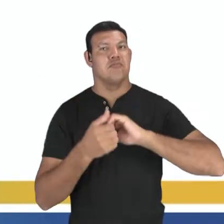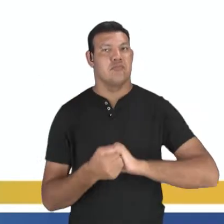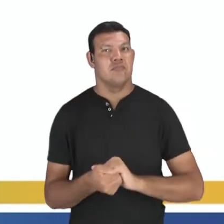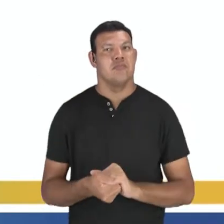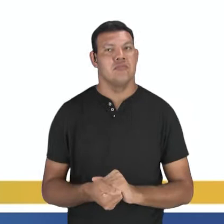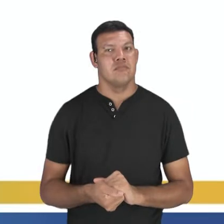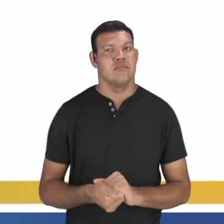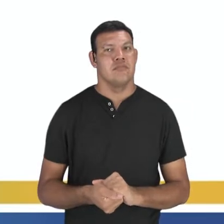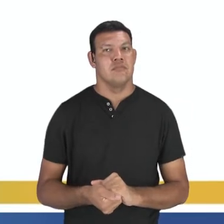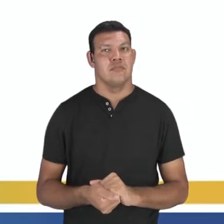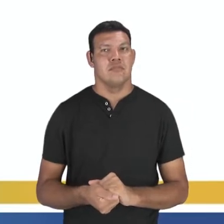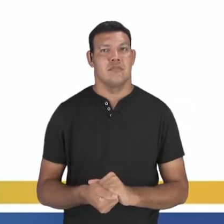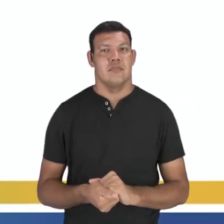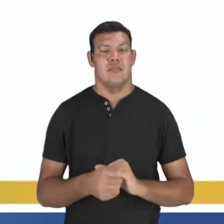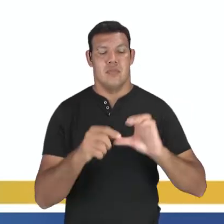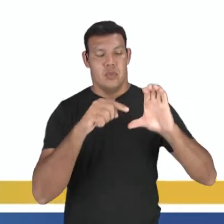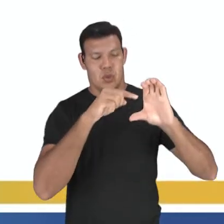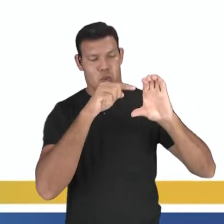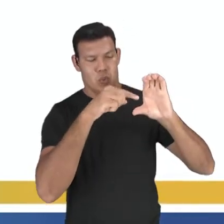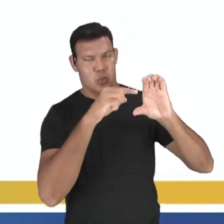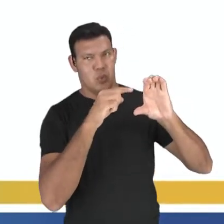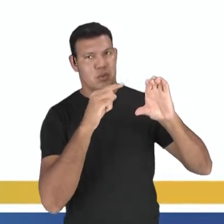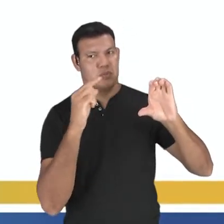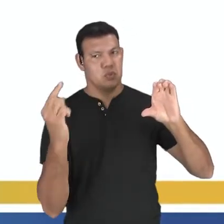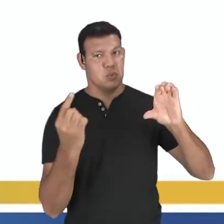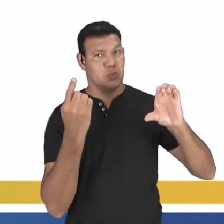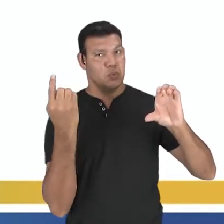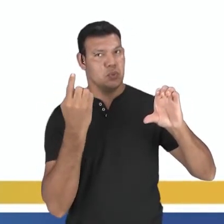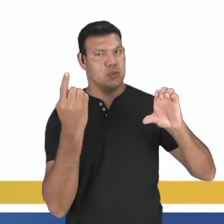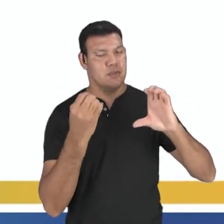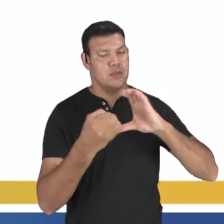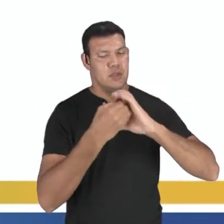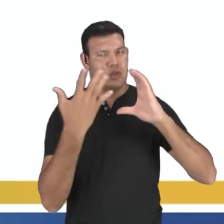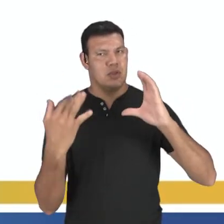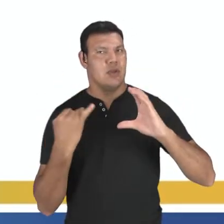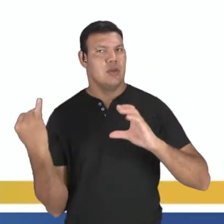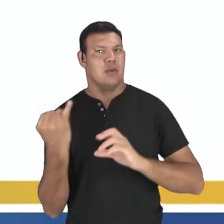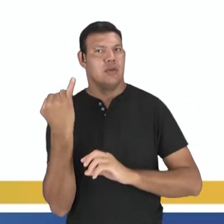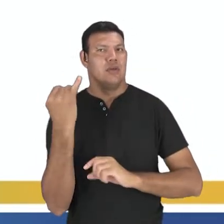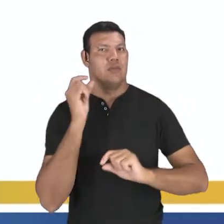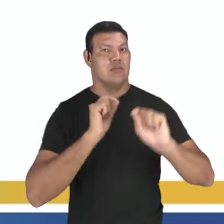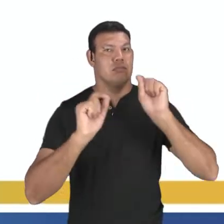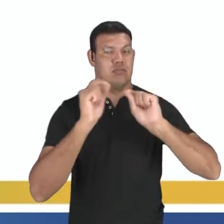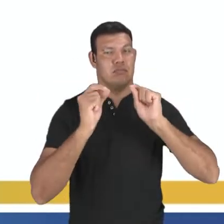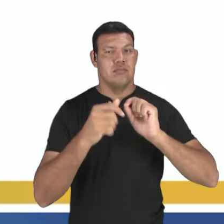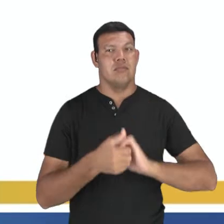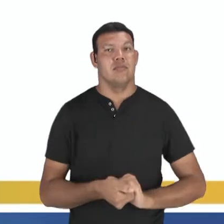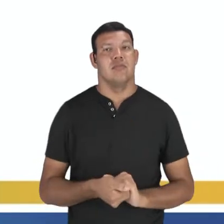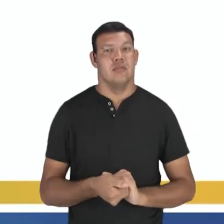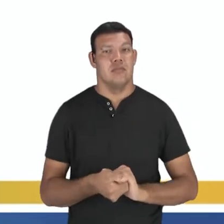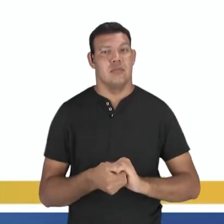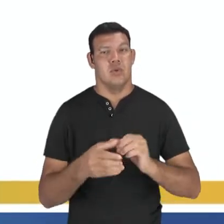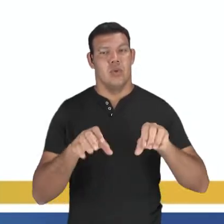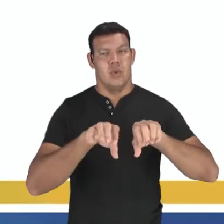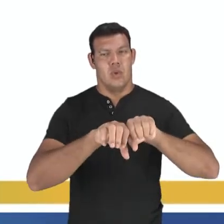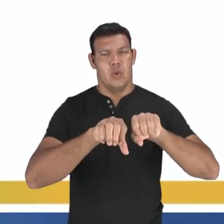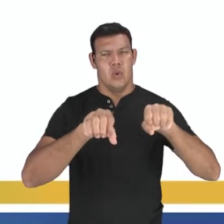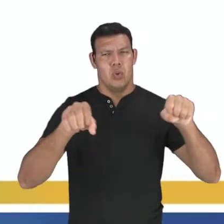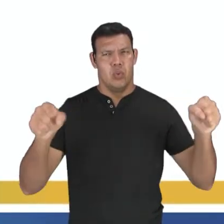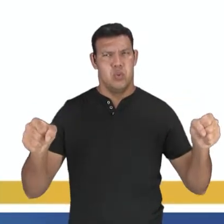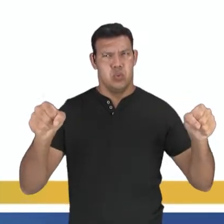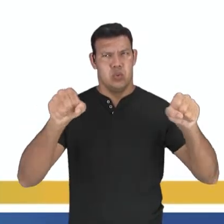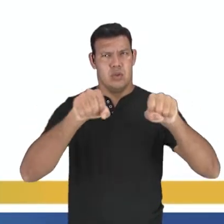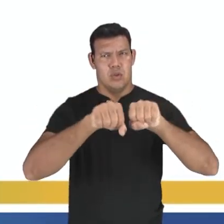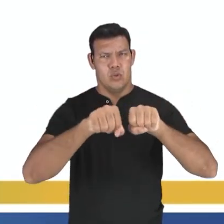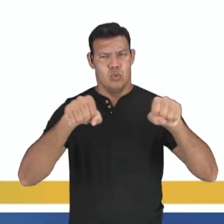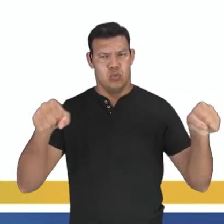disso, ele só vai ter um núcleo. Outra característica importante diz respeito à contração. Quando a gente fala do